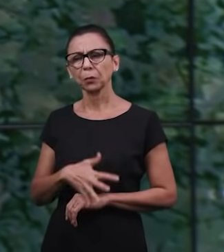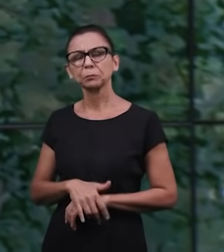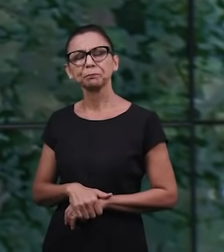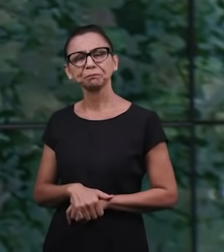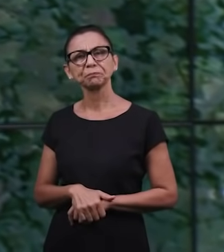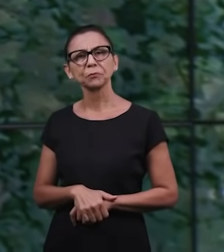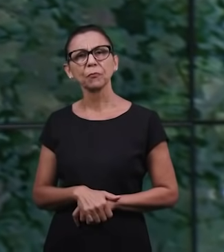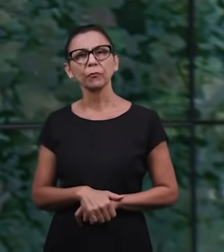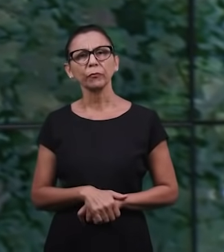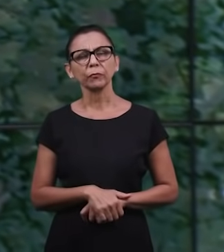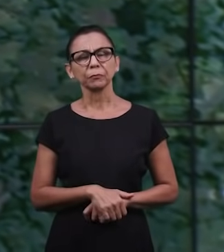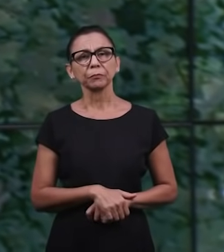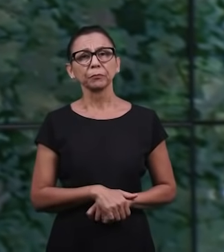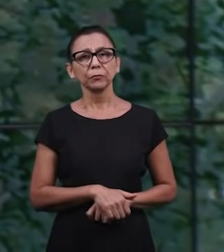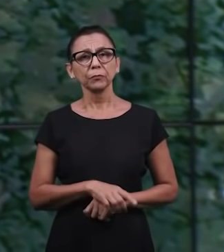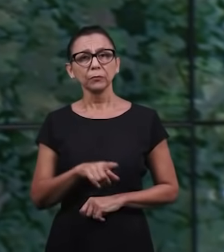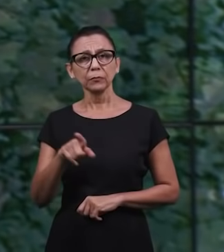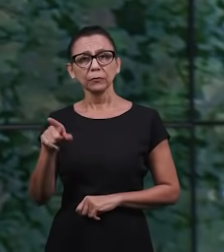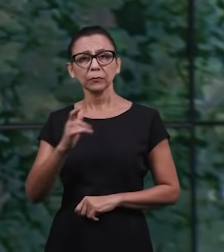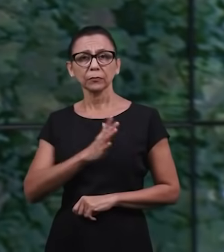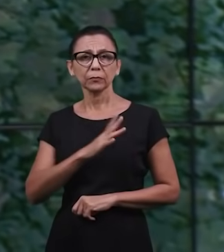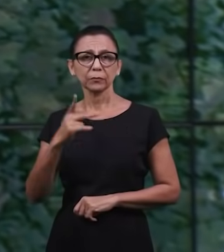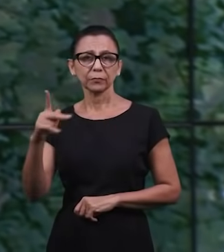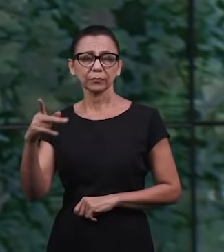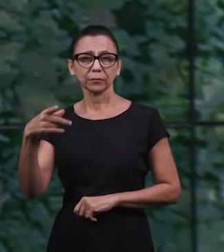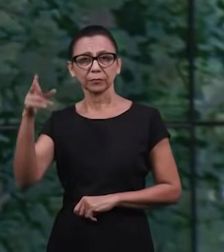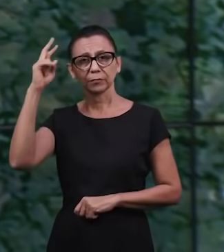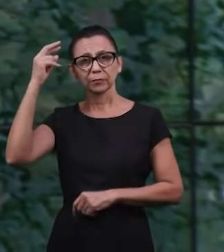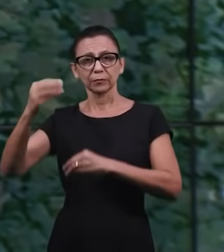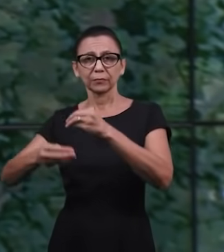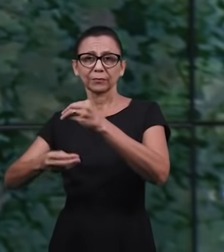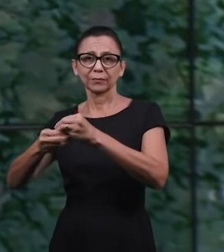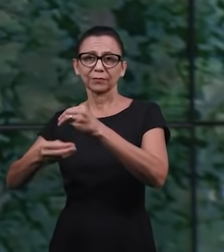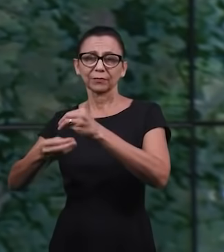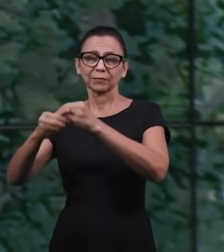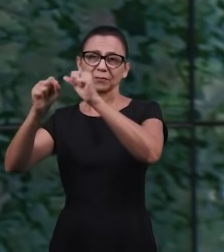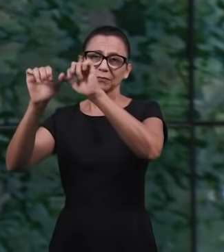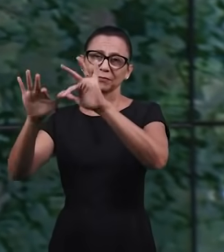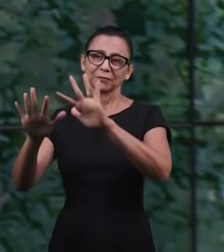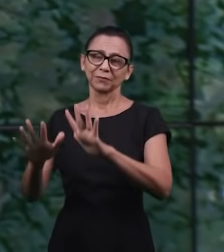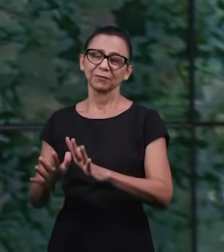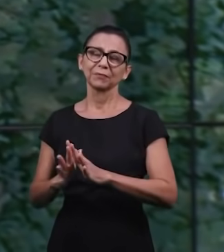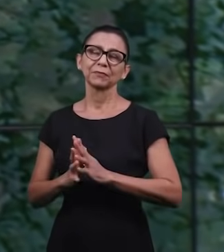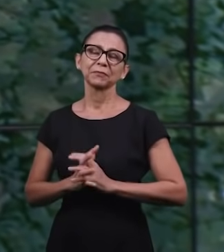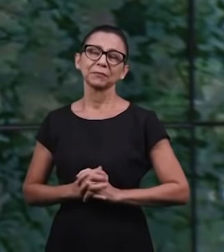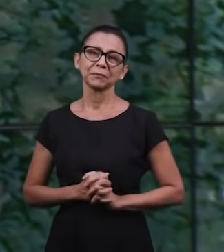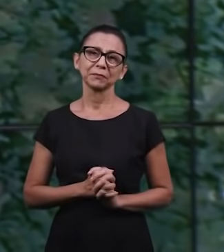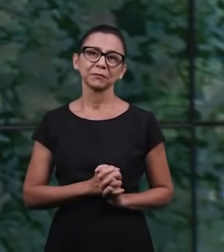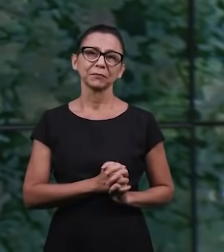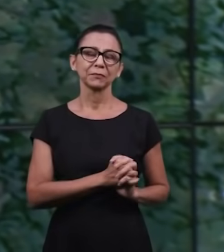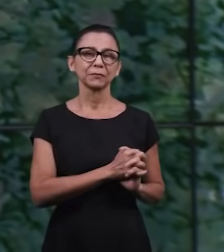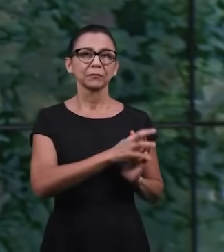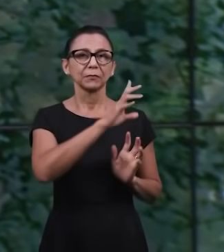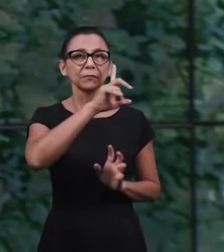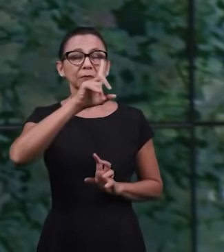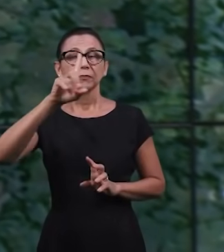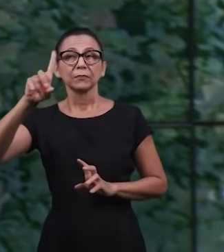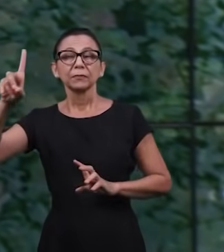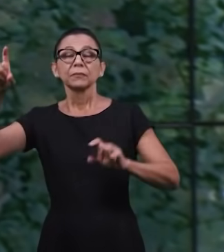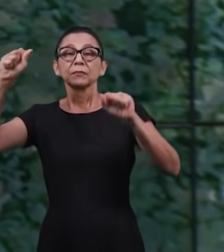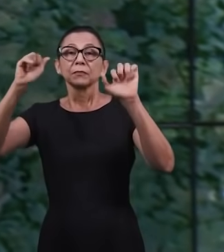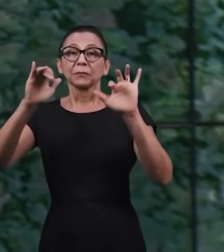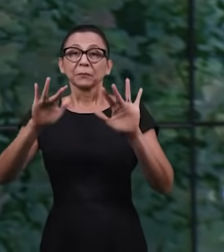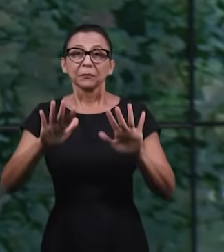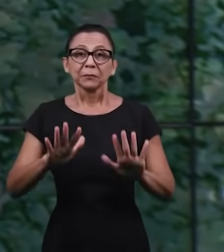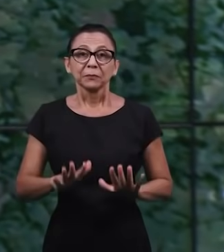da palavra e completando a obra no coração dela. Que maravilha! Que Deus possa abençoar muito grandemente